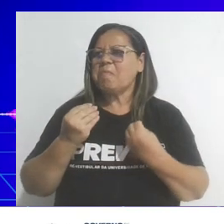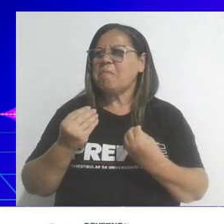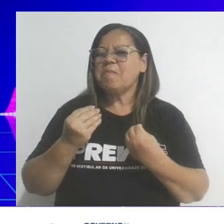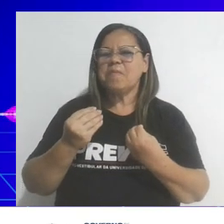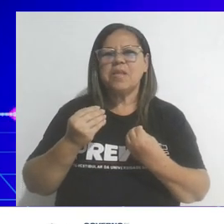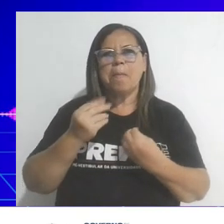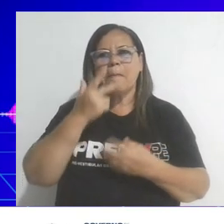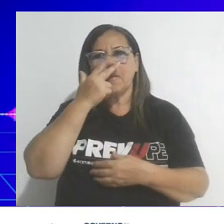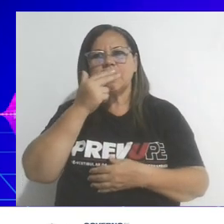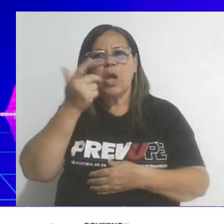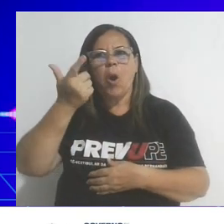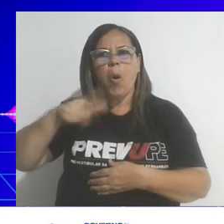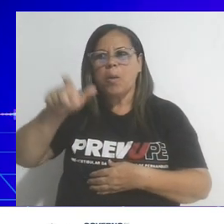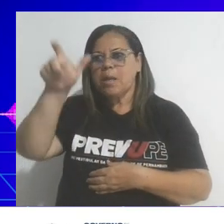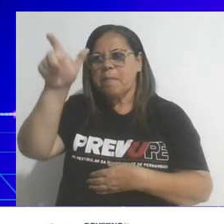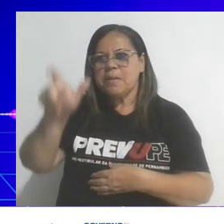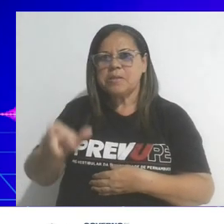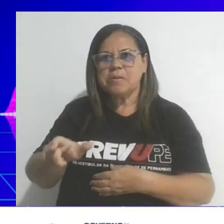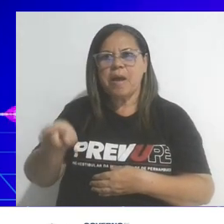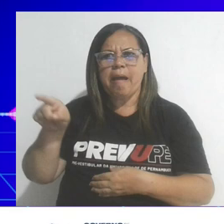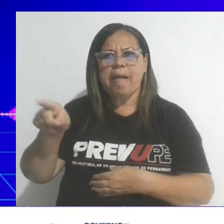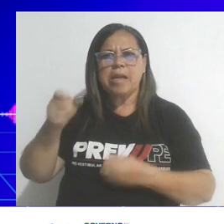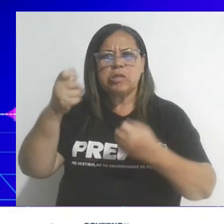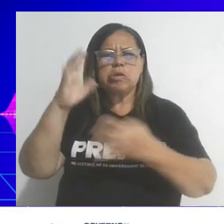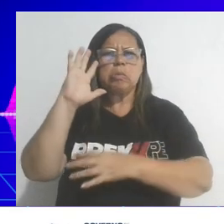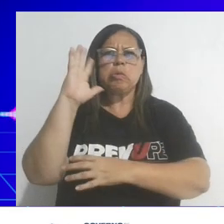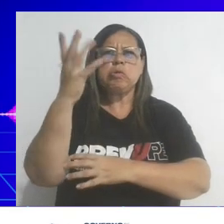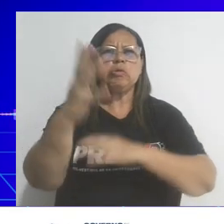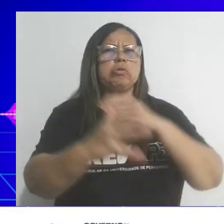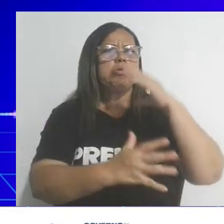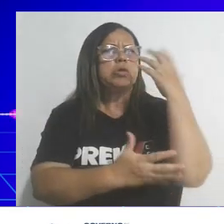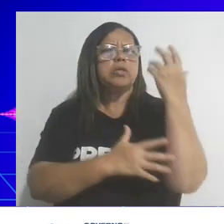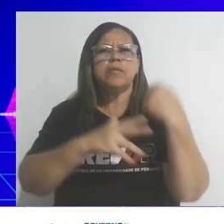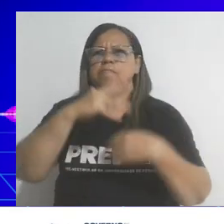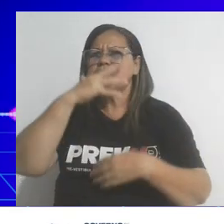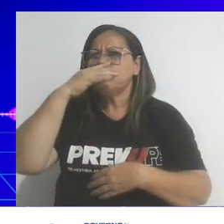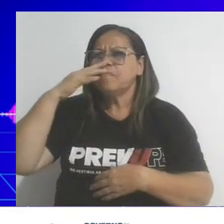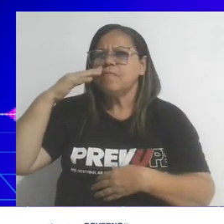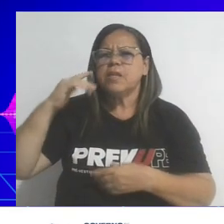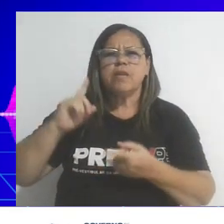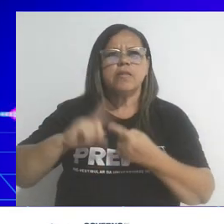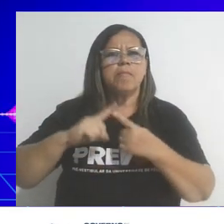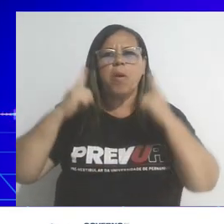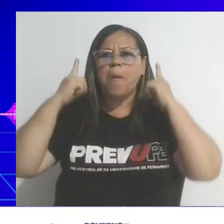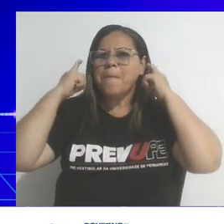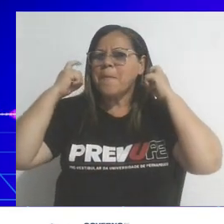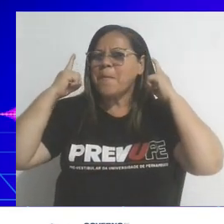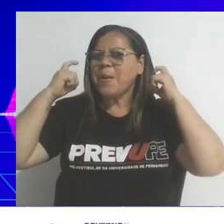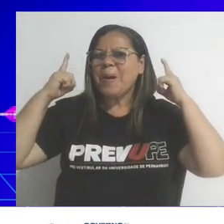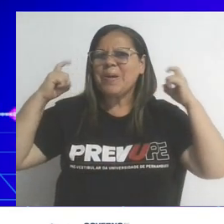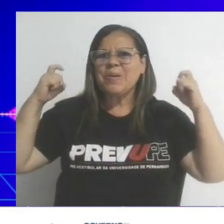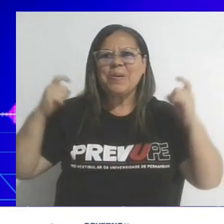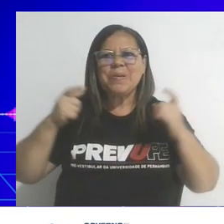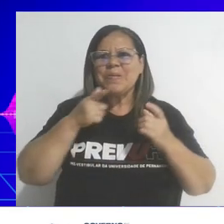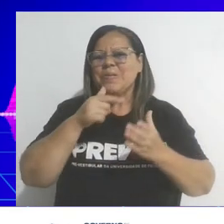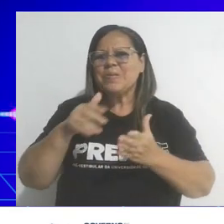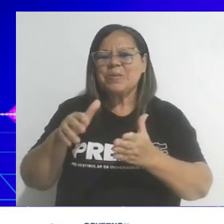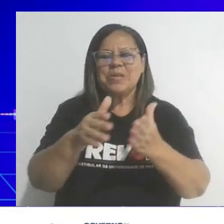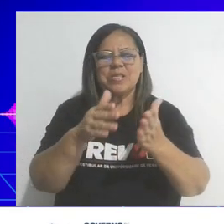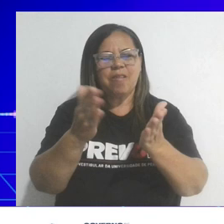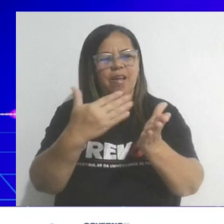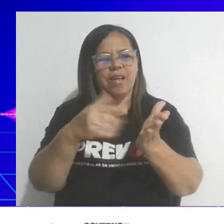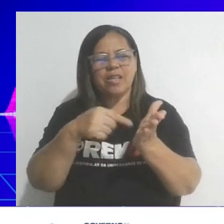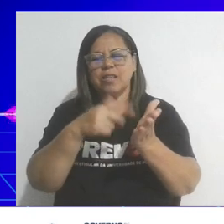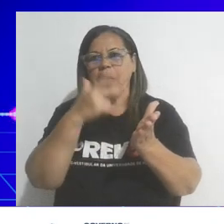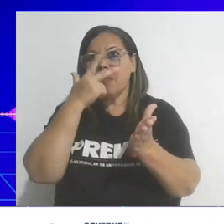fosse outro personagem al lincar trazia a floresta o cheiro do mato e até o barulho dos gênes direto para o eo isso